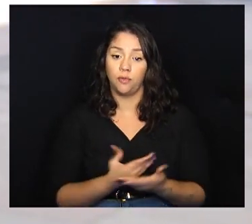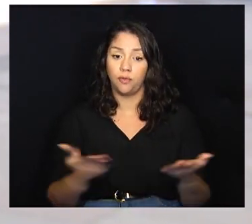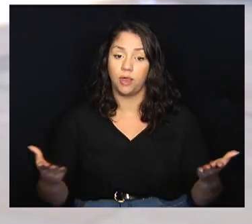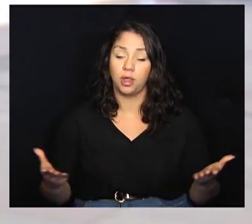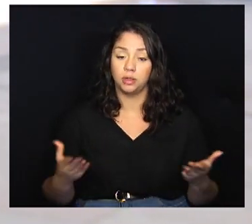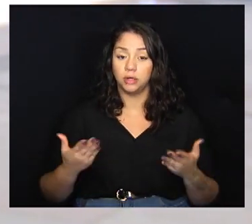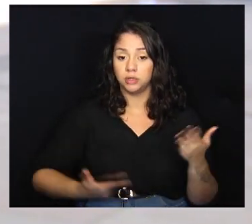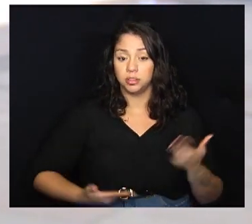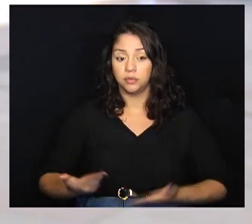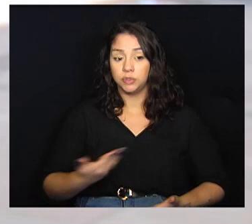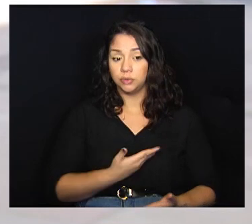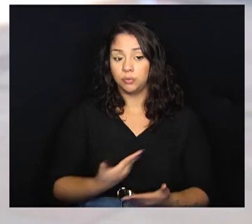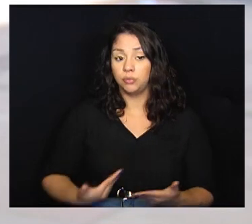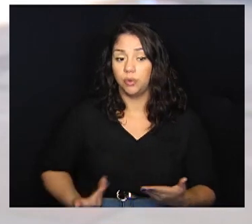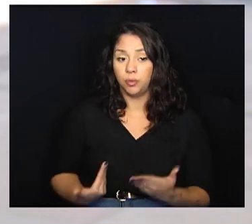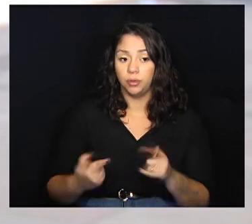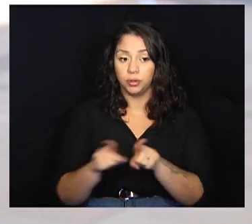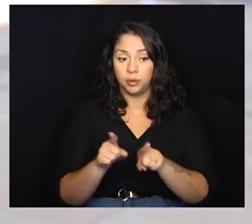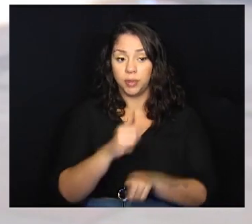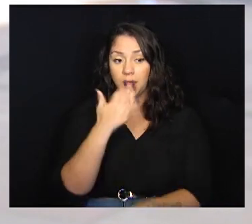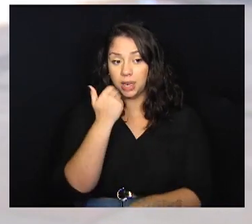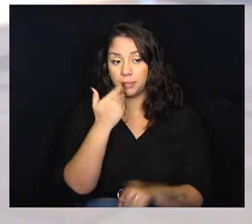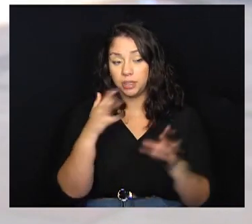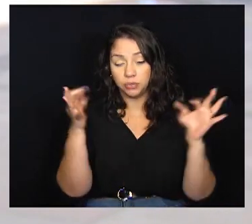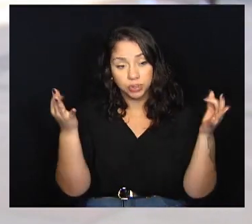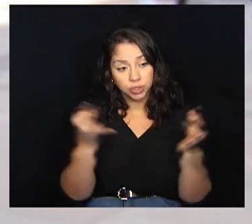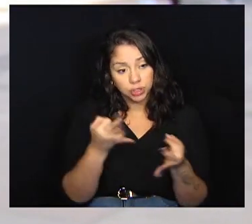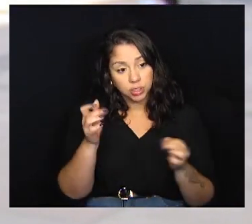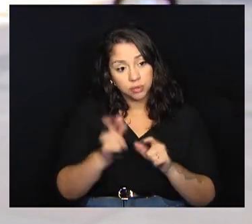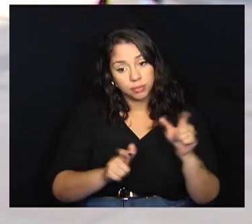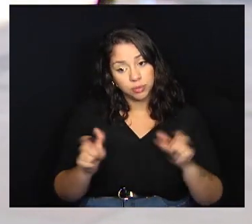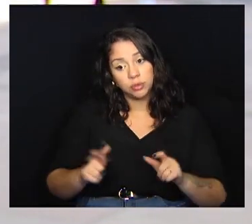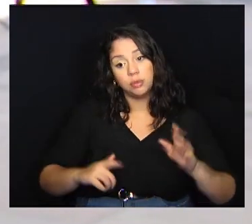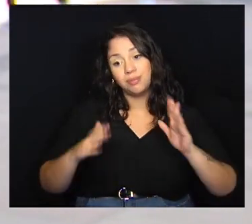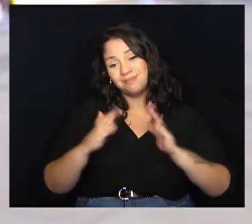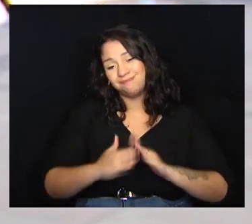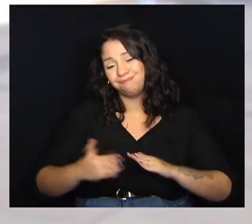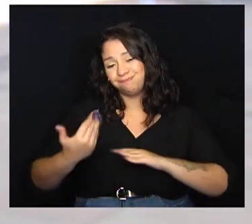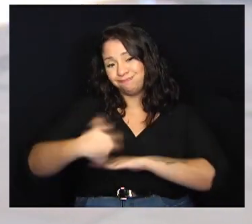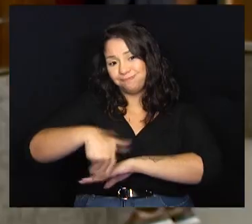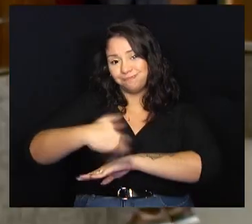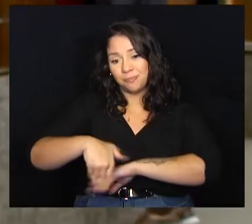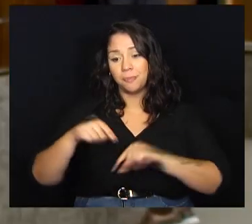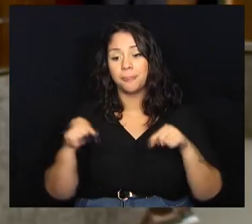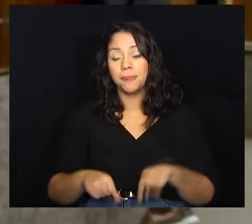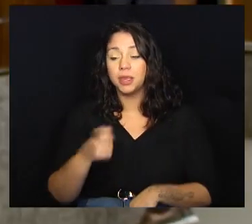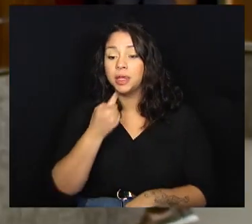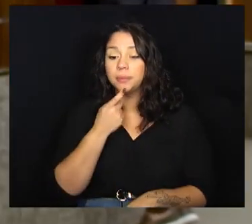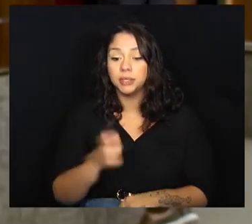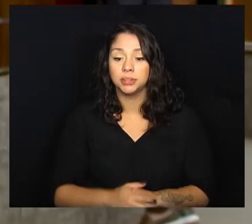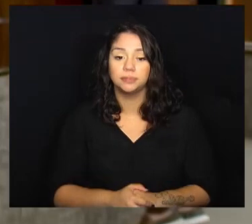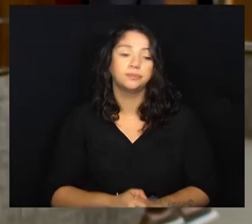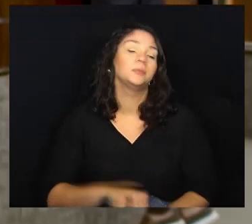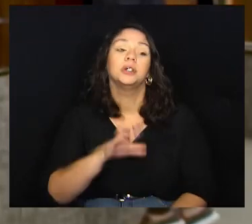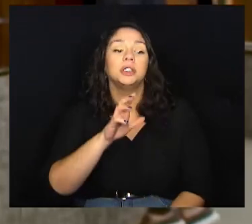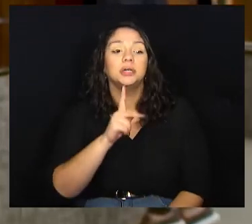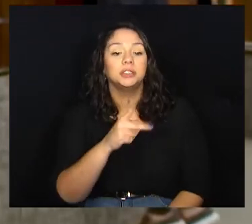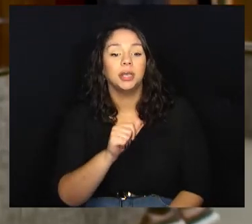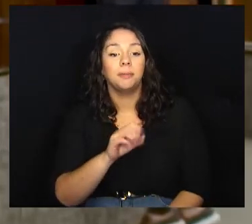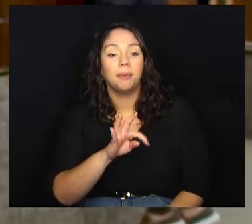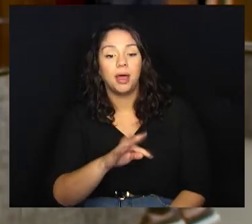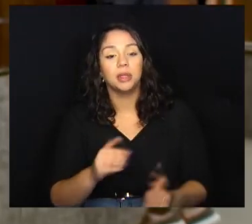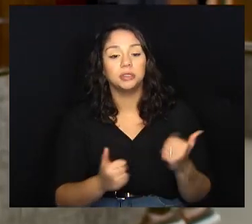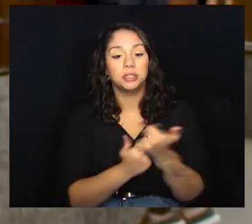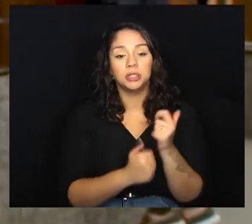qualidade e alimentação digna para os moradores em situação de rua aqui de Campinas. CEPAT, assistência